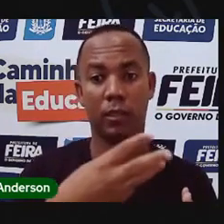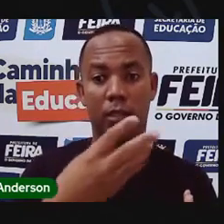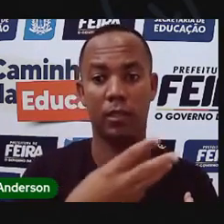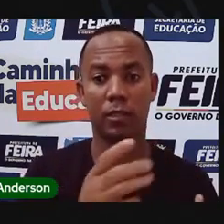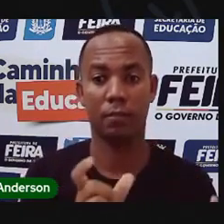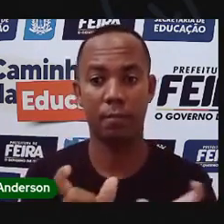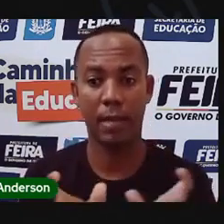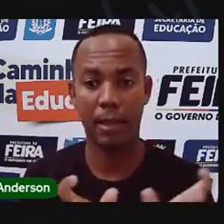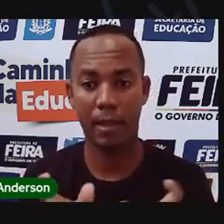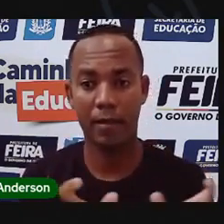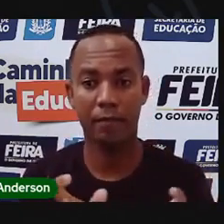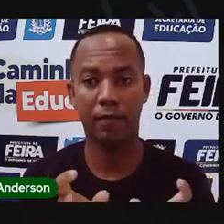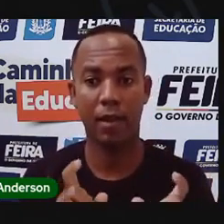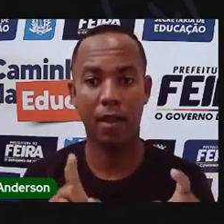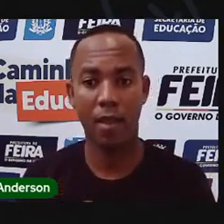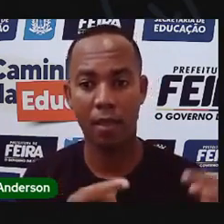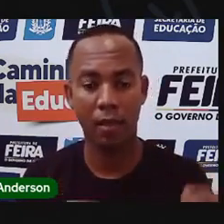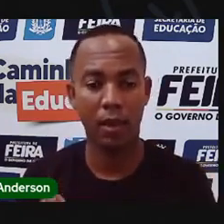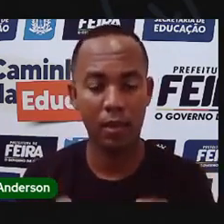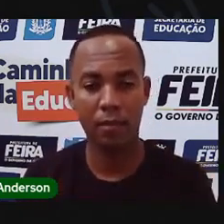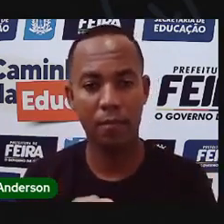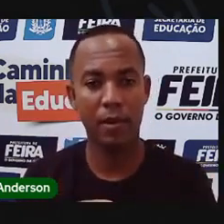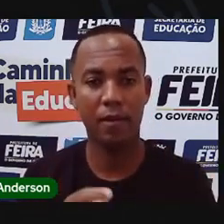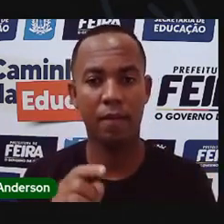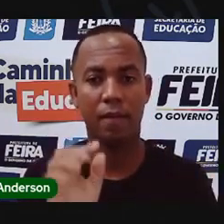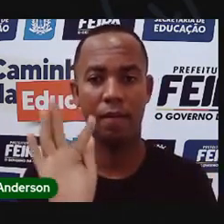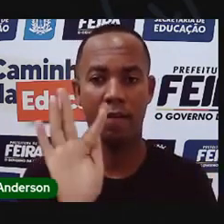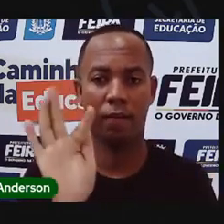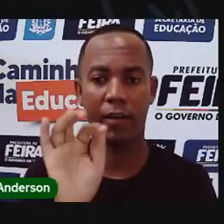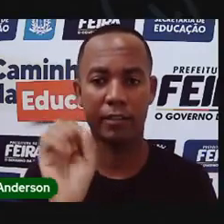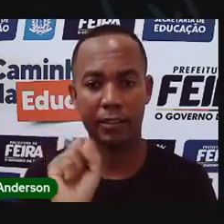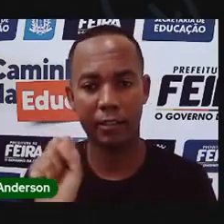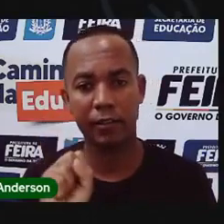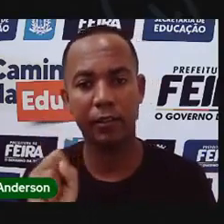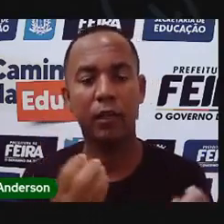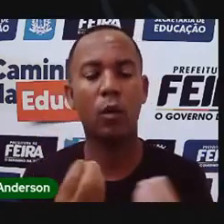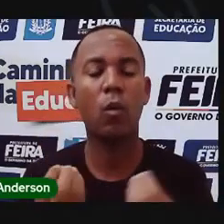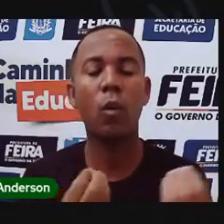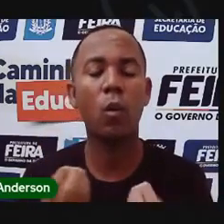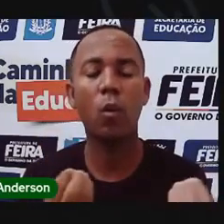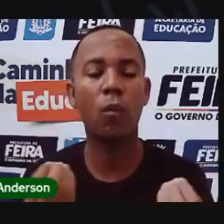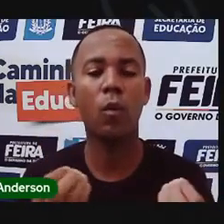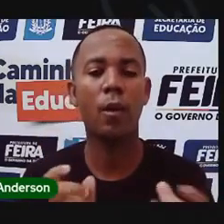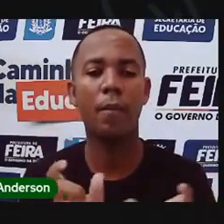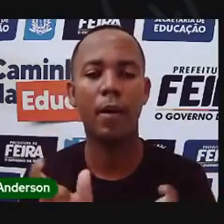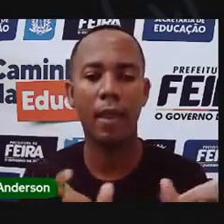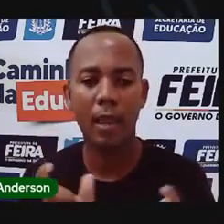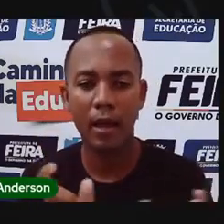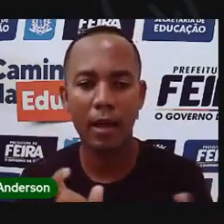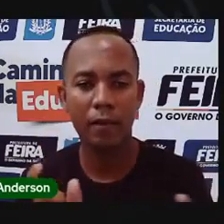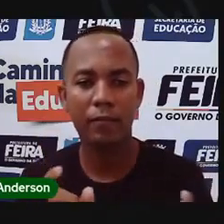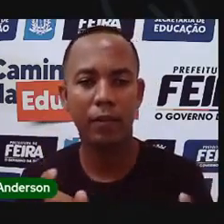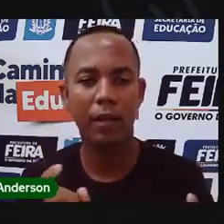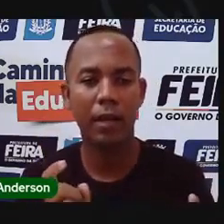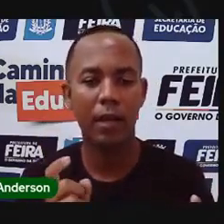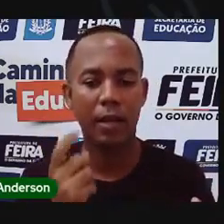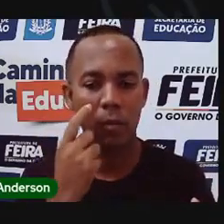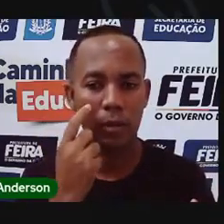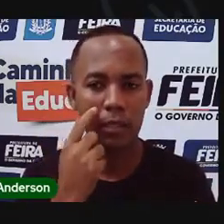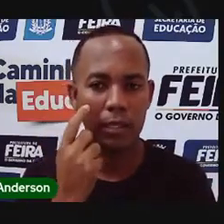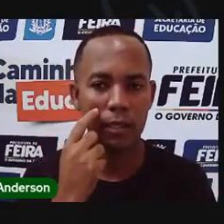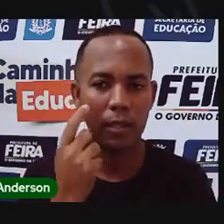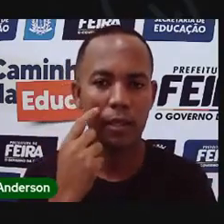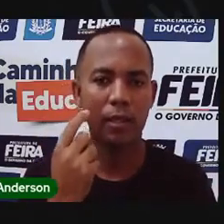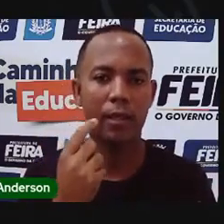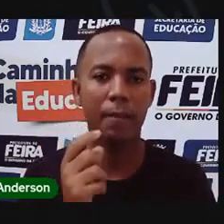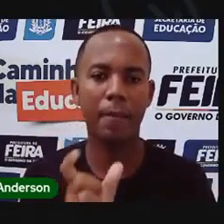feira. Olha, eira. Qual a palavra que rima com feira? Será que ladeira rimaria